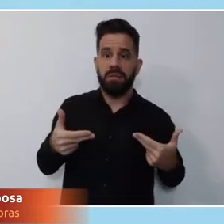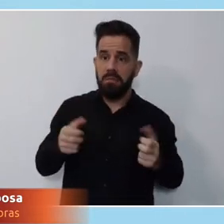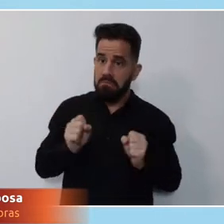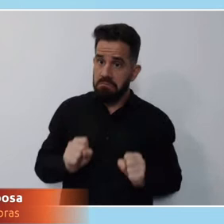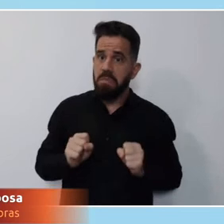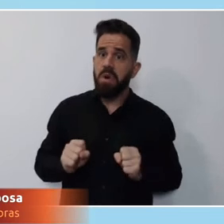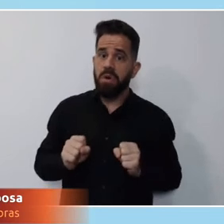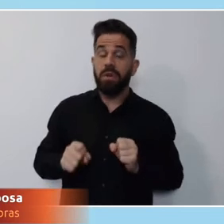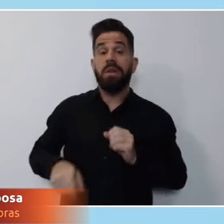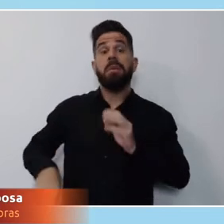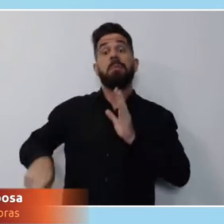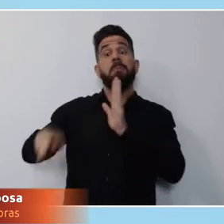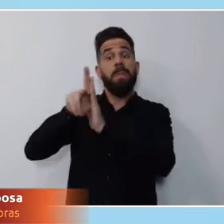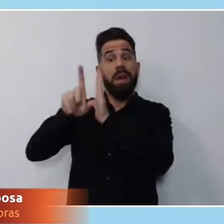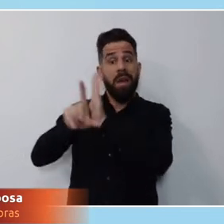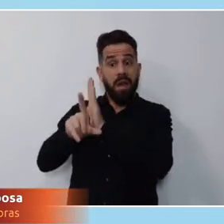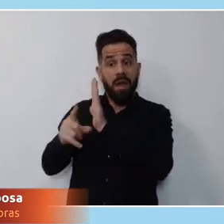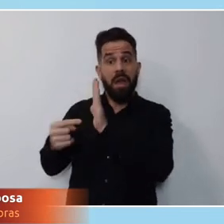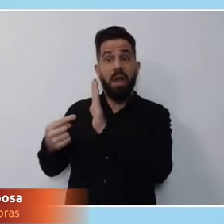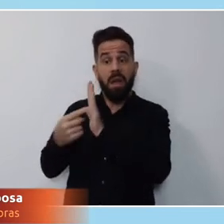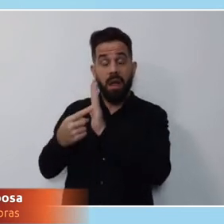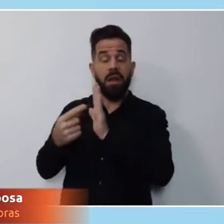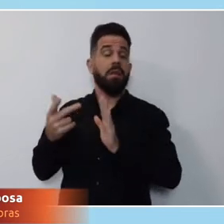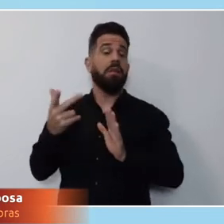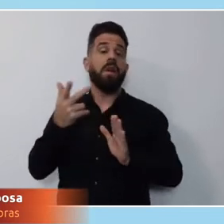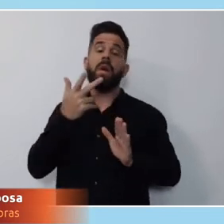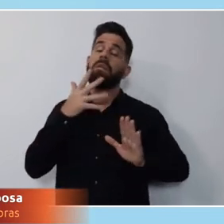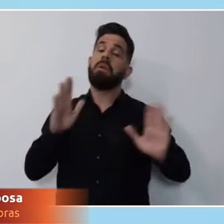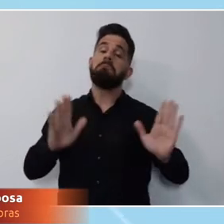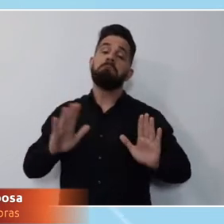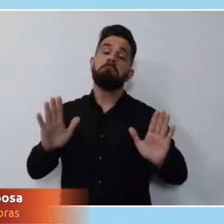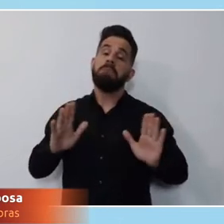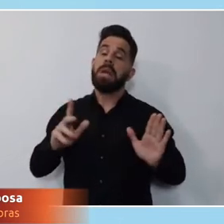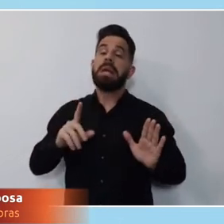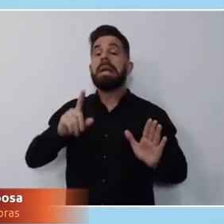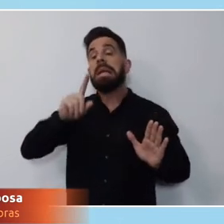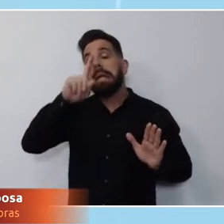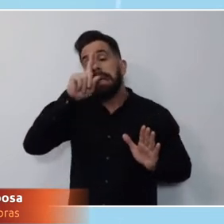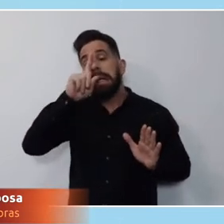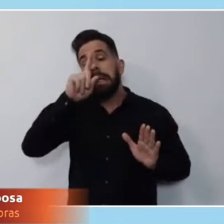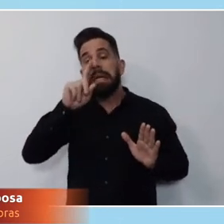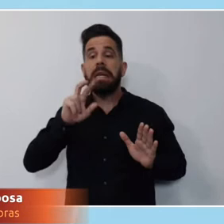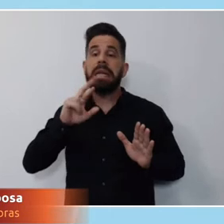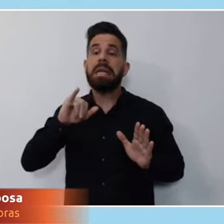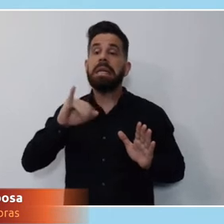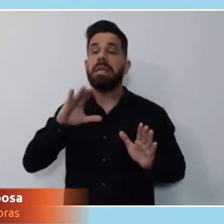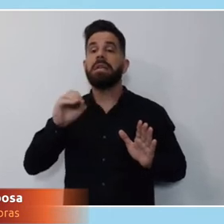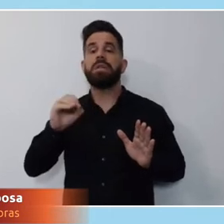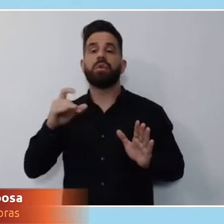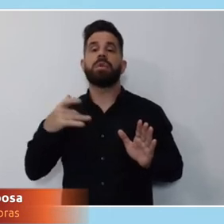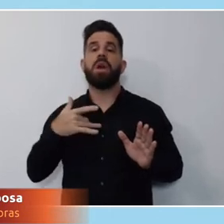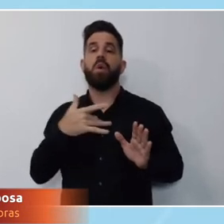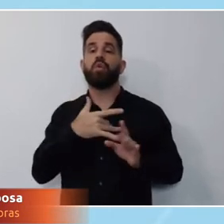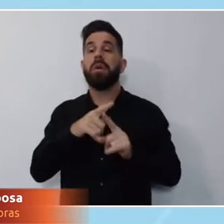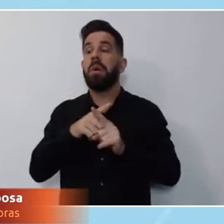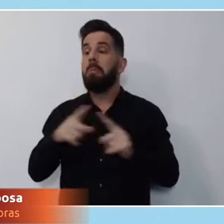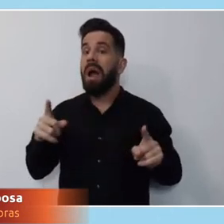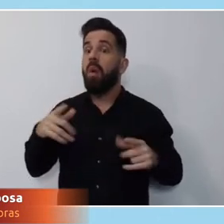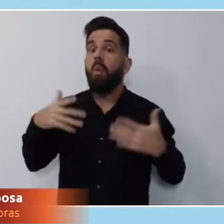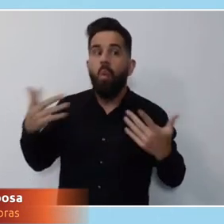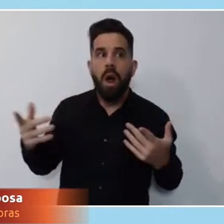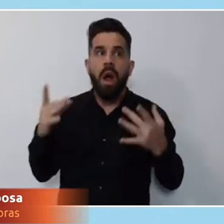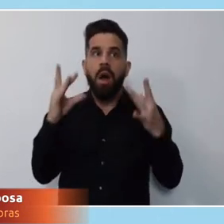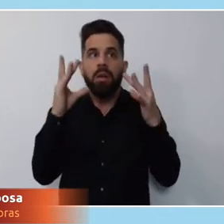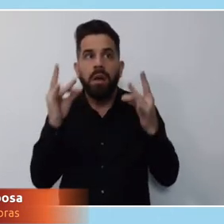tramitação, eles dizem apenas ao risco à saúde, mas não especifica que tipo de risco. Como é que a senhora entende